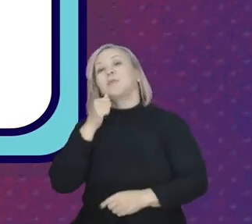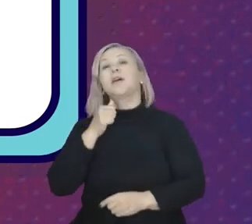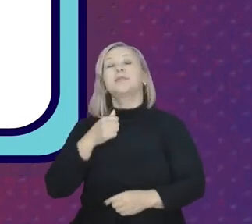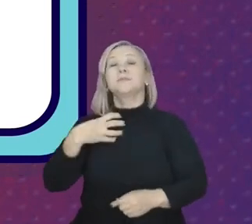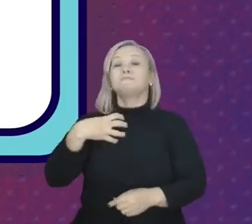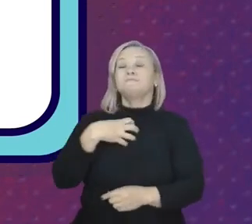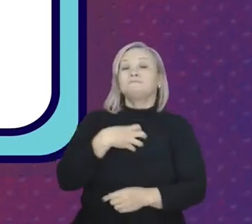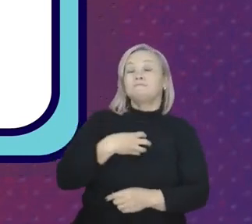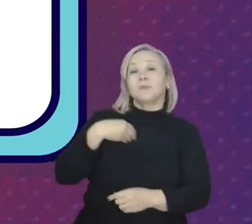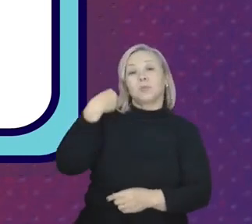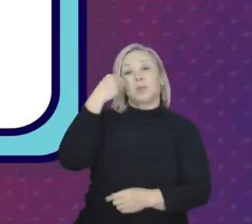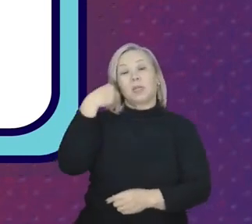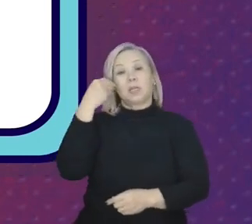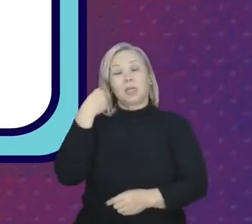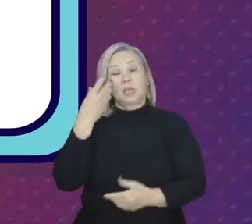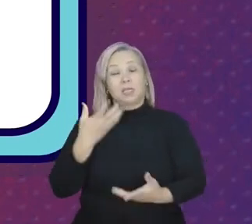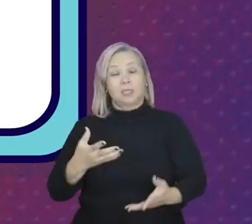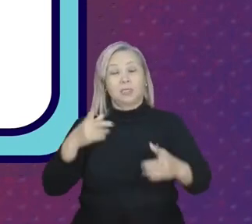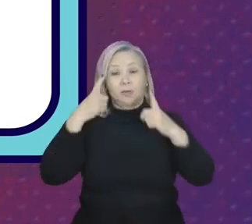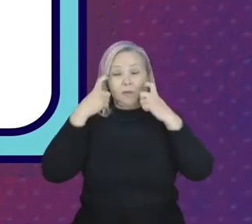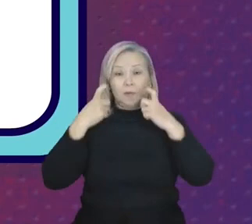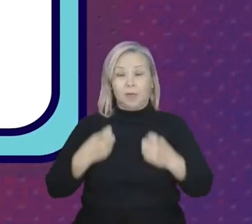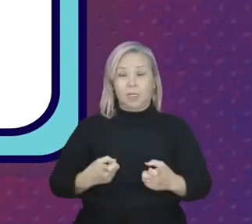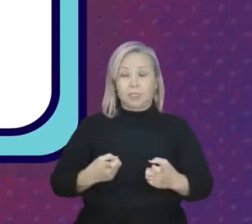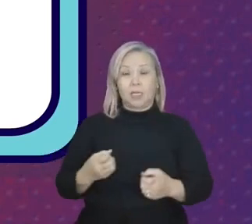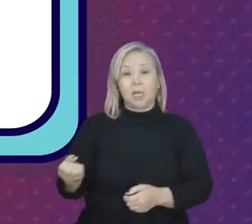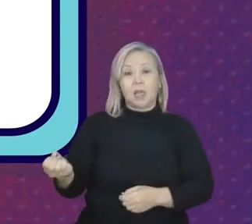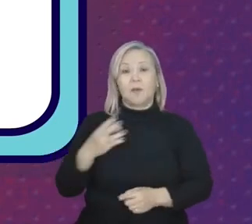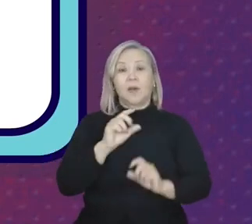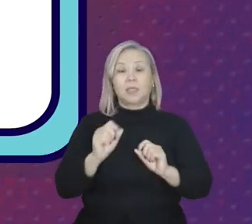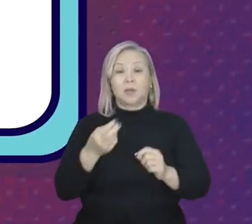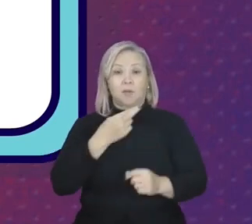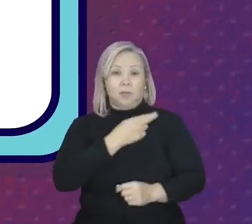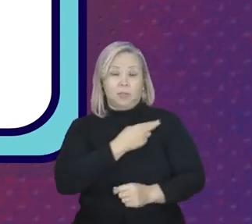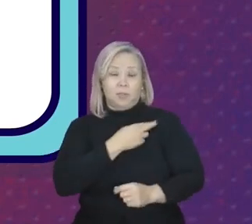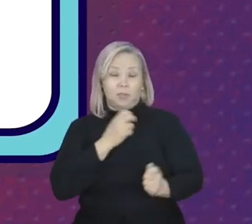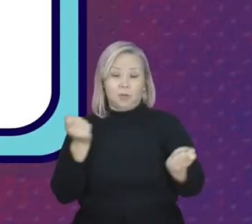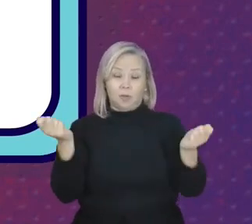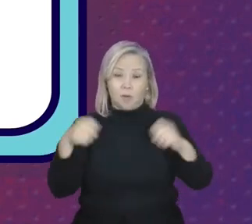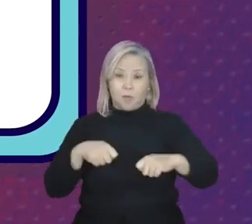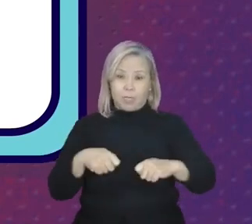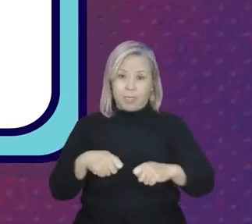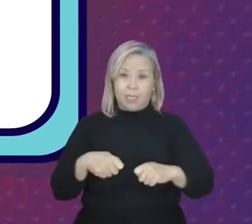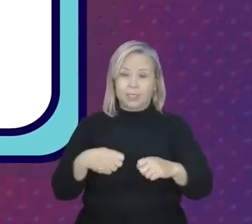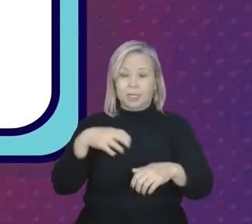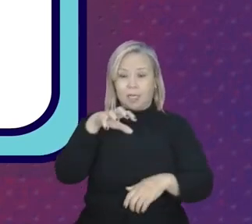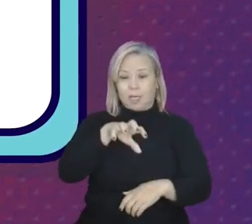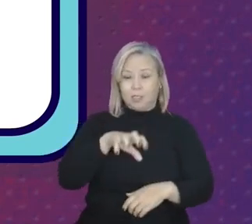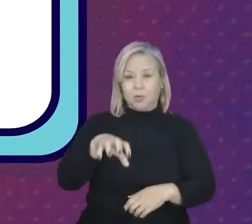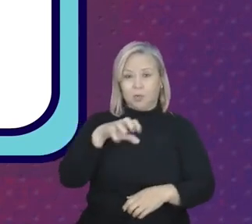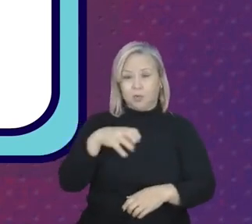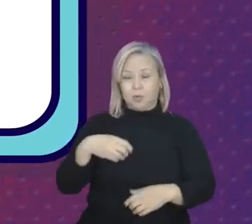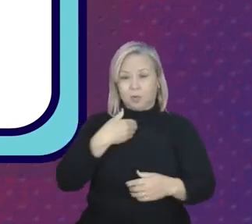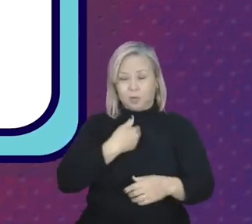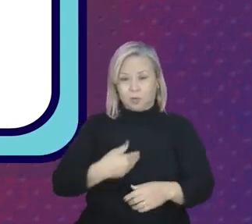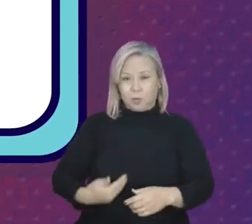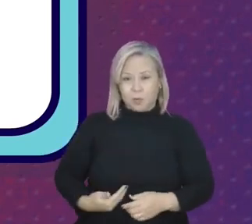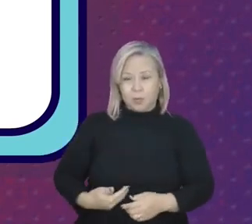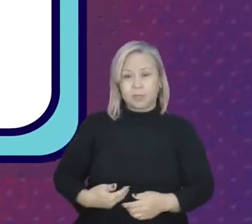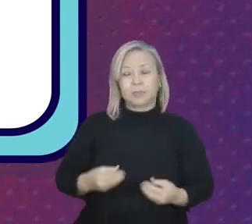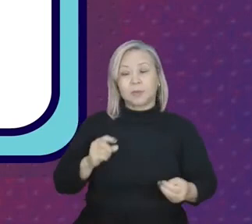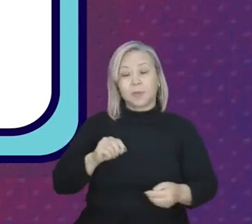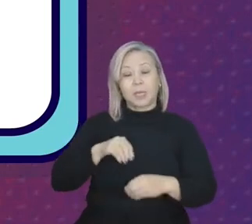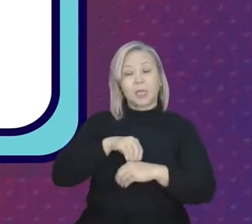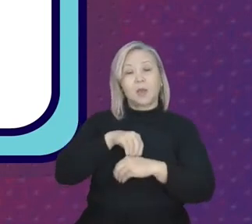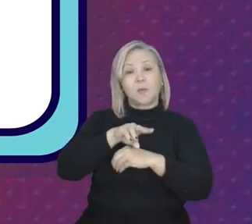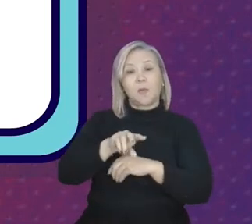dar novas atribuições às instituições públicas, vai apontar a necessidade da construção de serviços especializados, e mais do